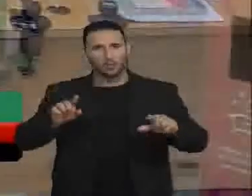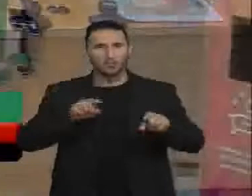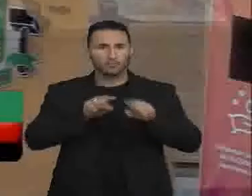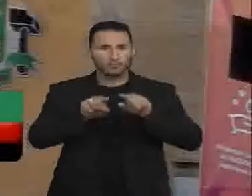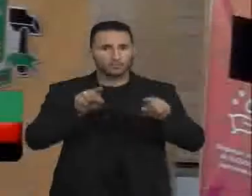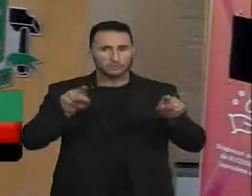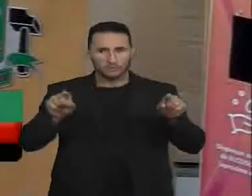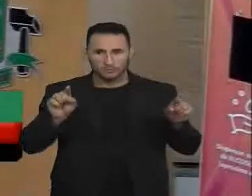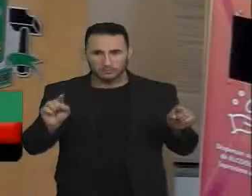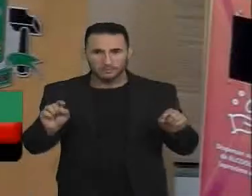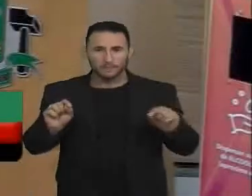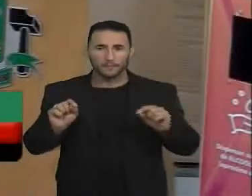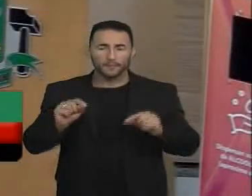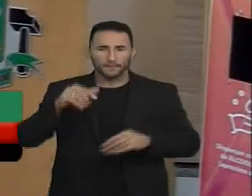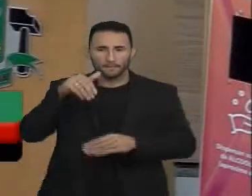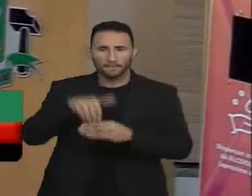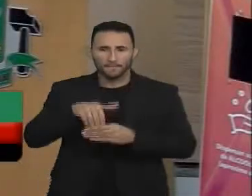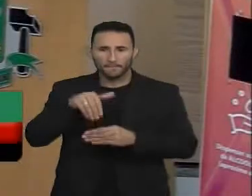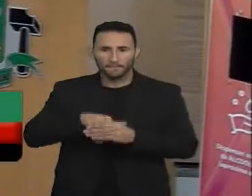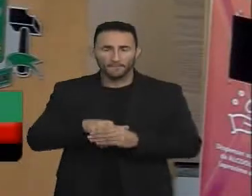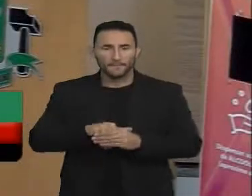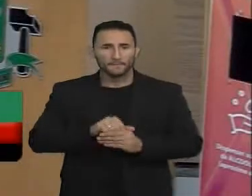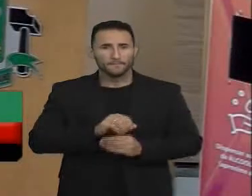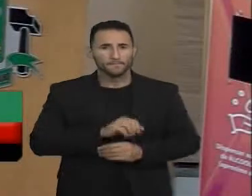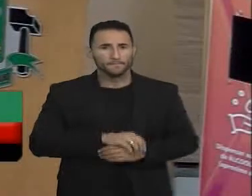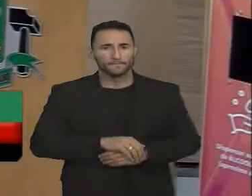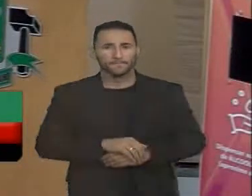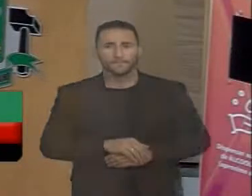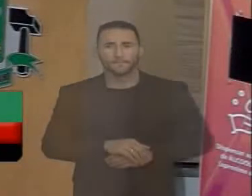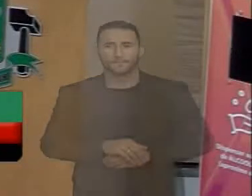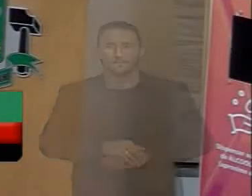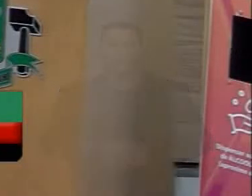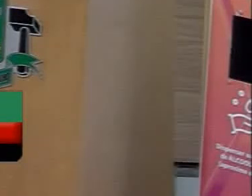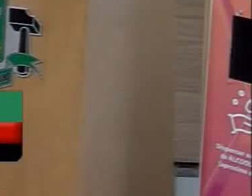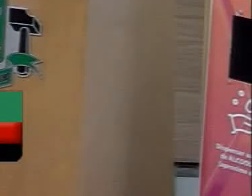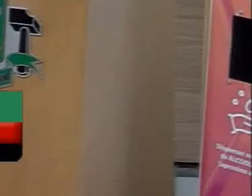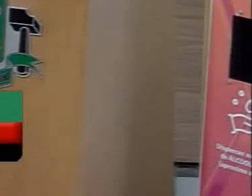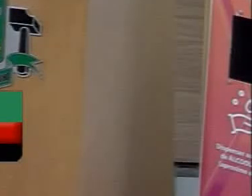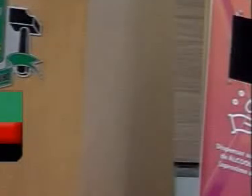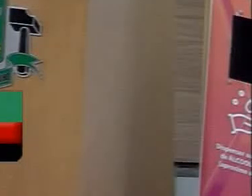painel para a votação dos senhores vereadores.